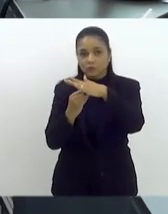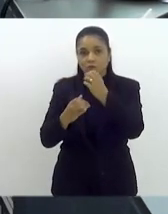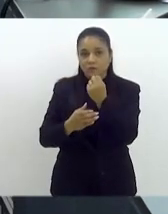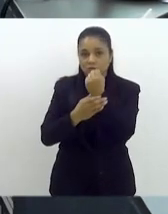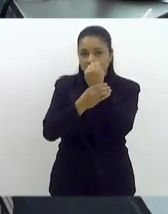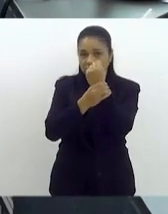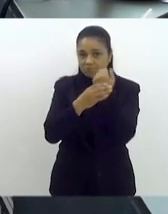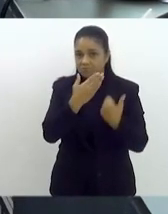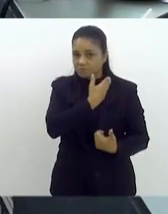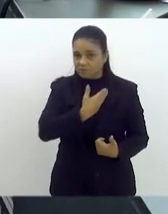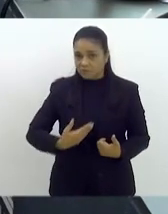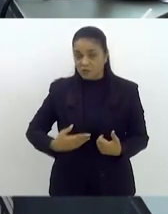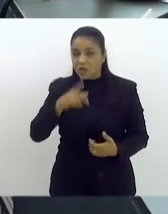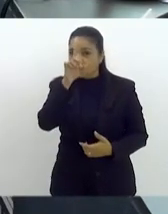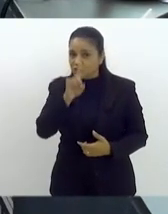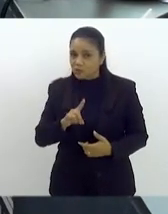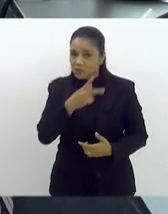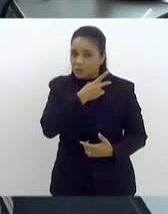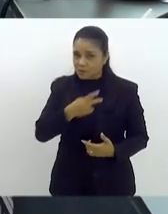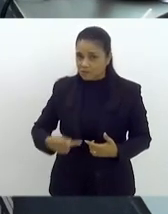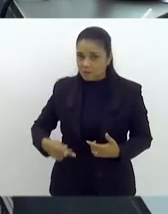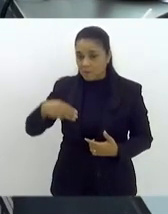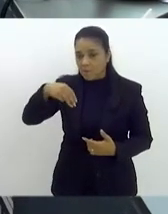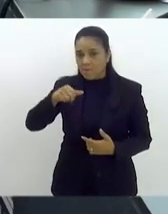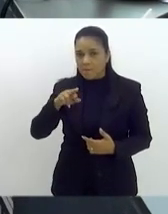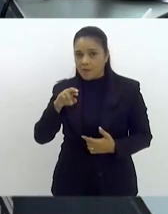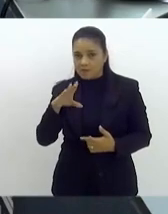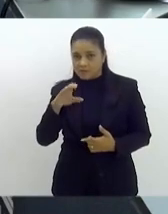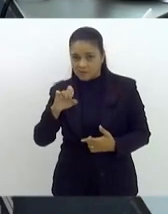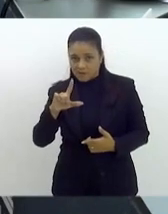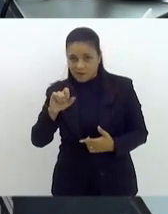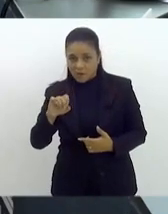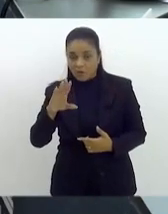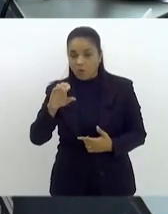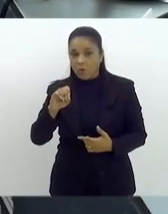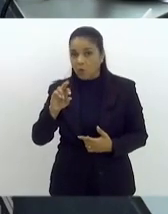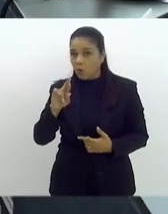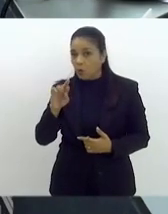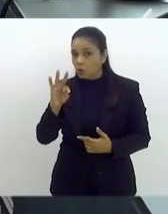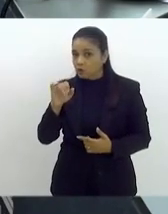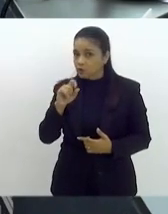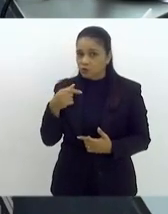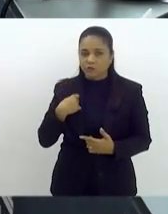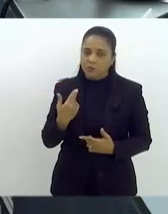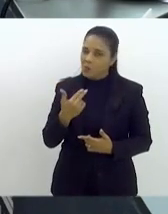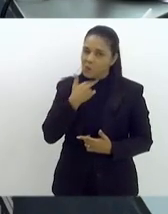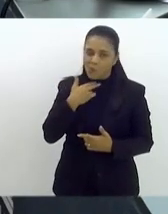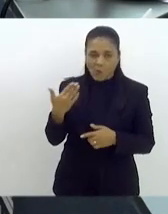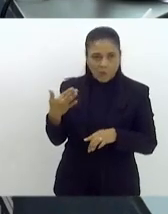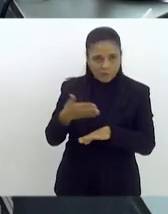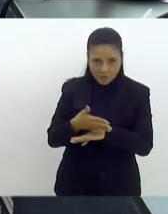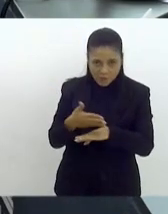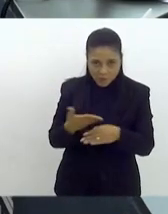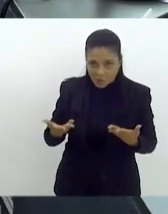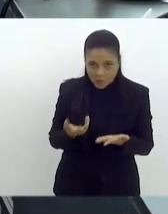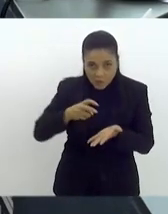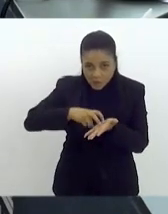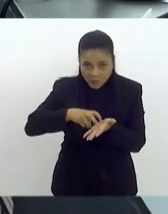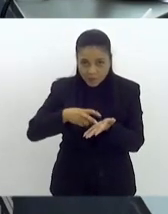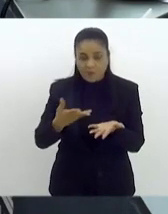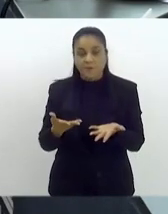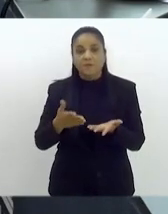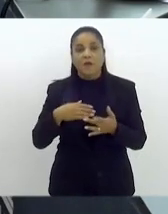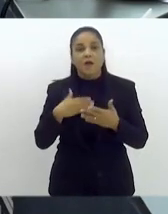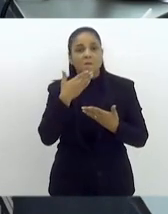Pública a nossa diretora Presidente Doutora Marcelo Ortiz não pode estar presente aqui nessa manhã mas